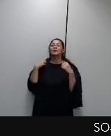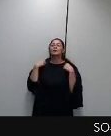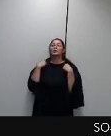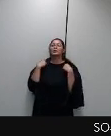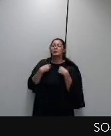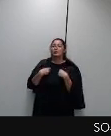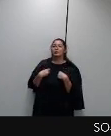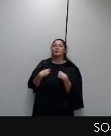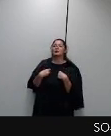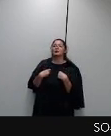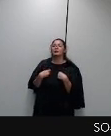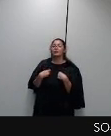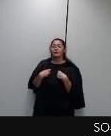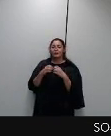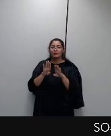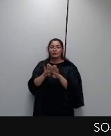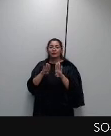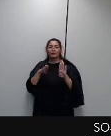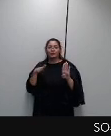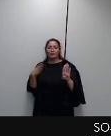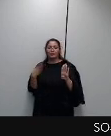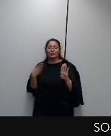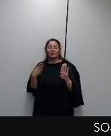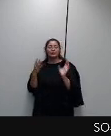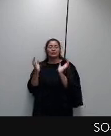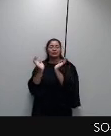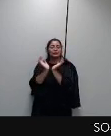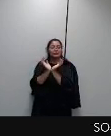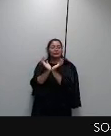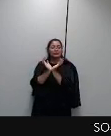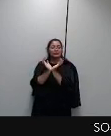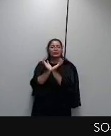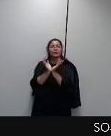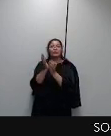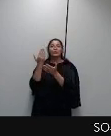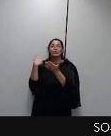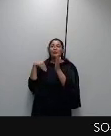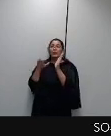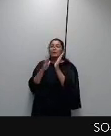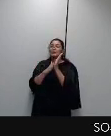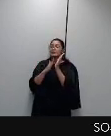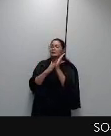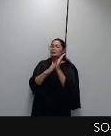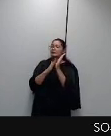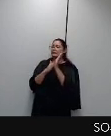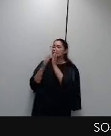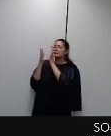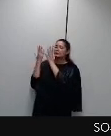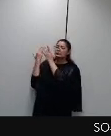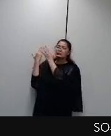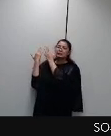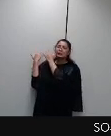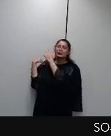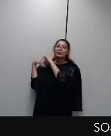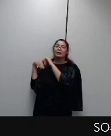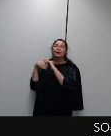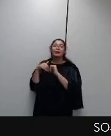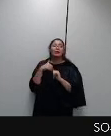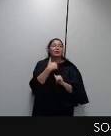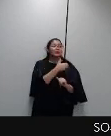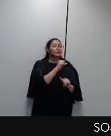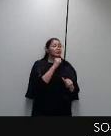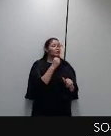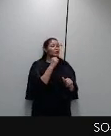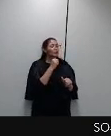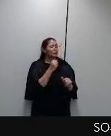Helena Costa foi aberta a sessão Líder não impugnada foi aprovada a ata da sessão anterior as 18:50 foi